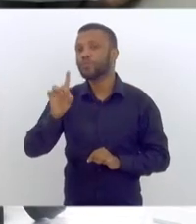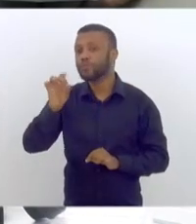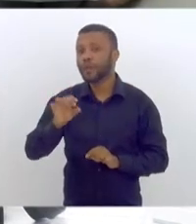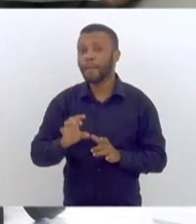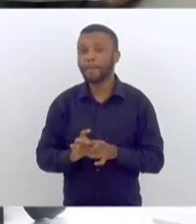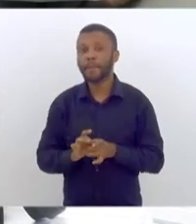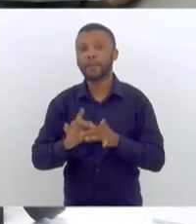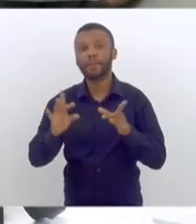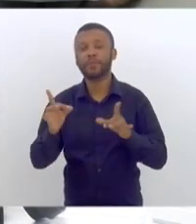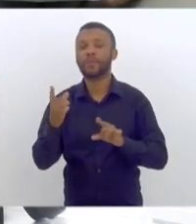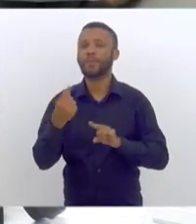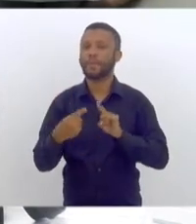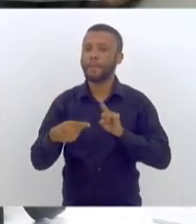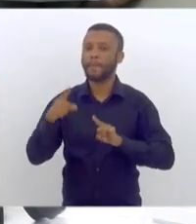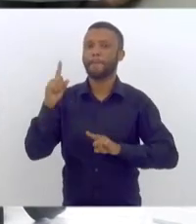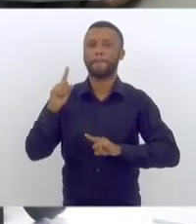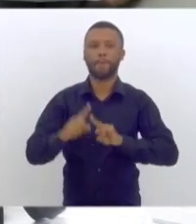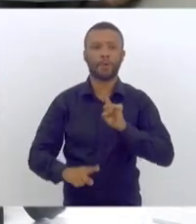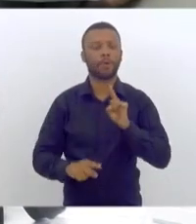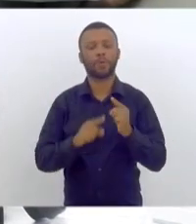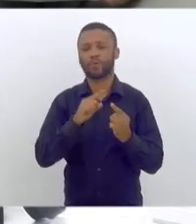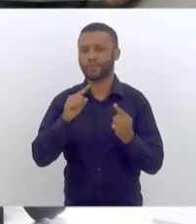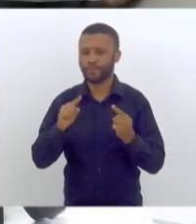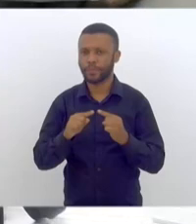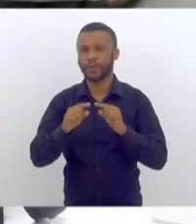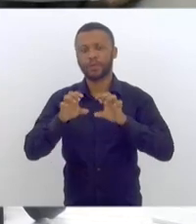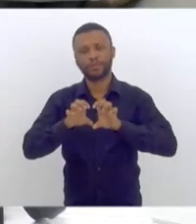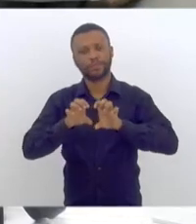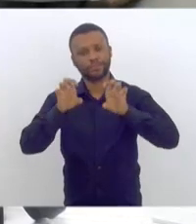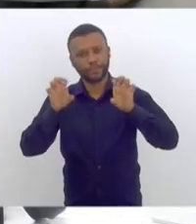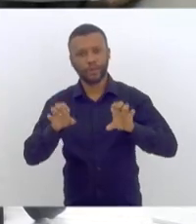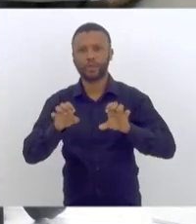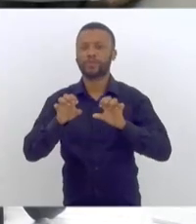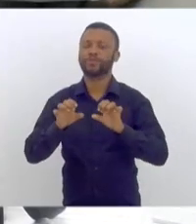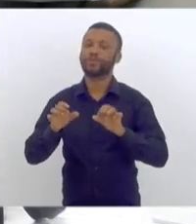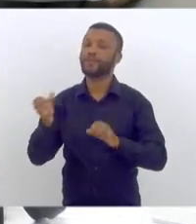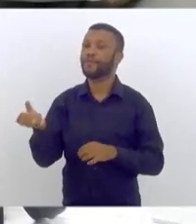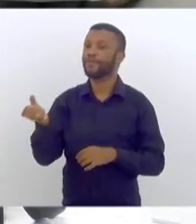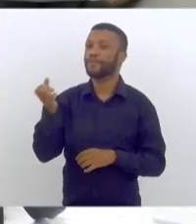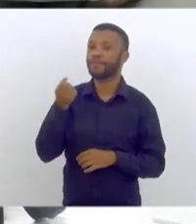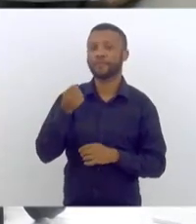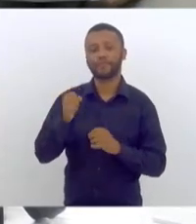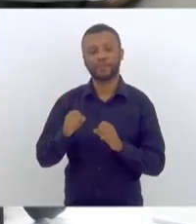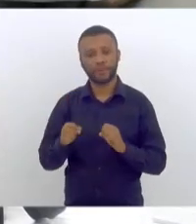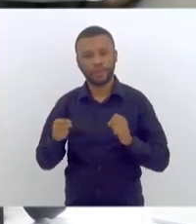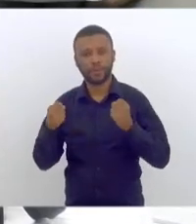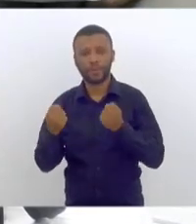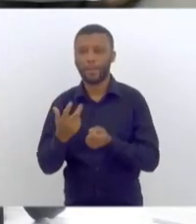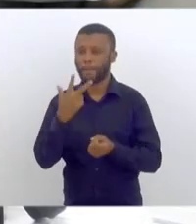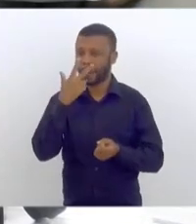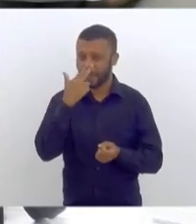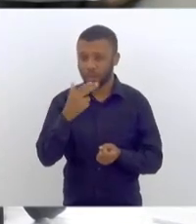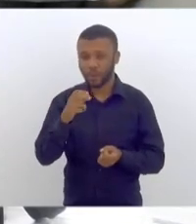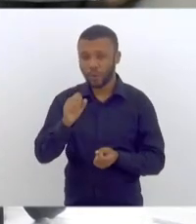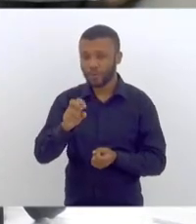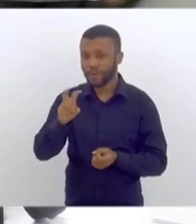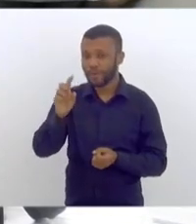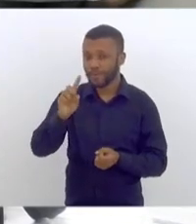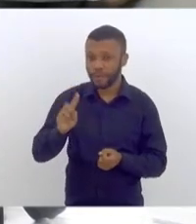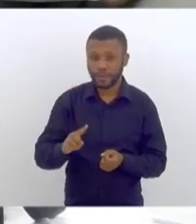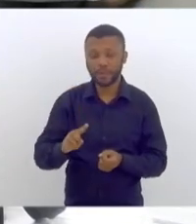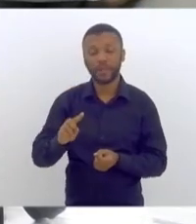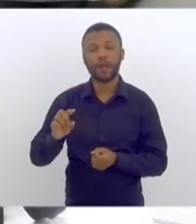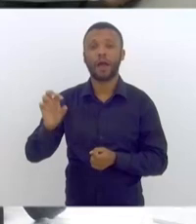uma determinada alavancagem para essa estruturação de fundo garantidor então Salvo engano esse valor de 8 vezes é o mesmo percentual